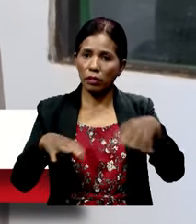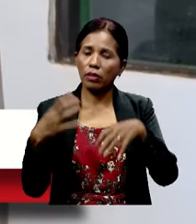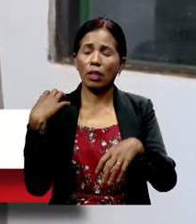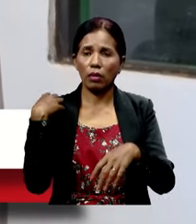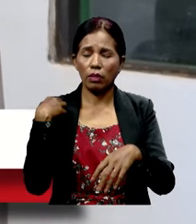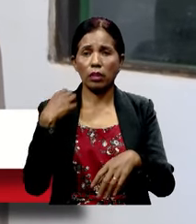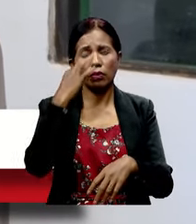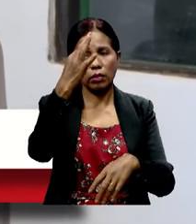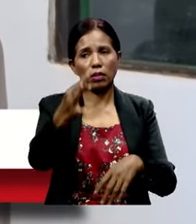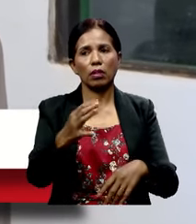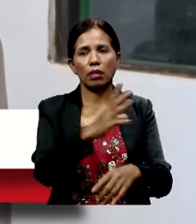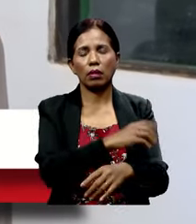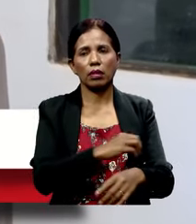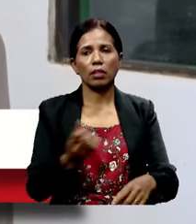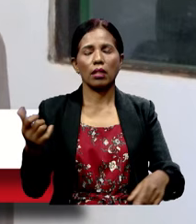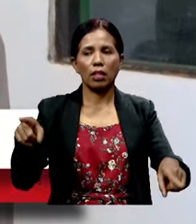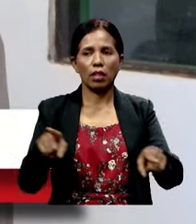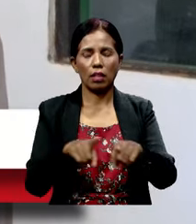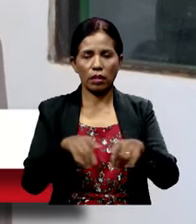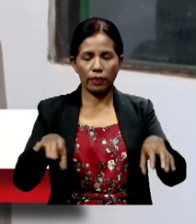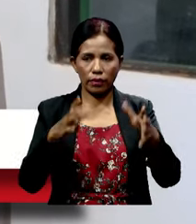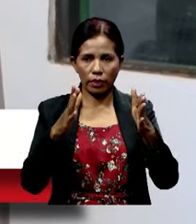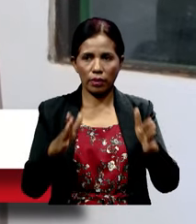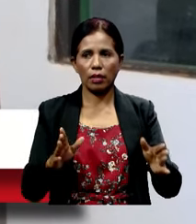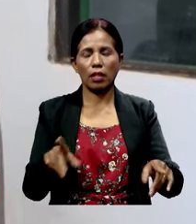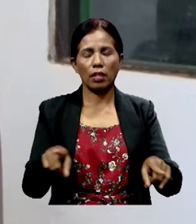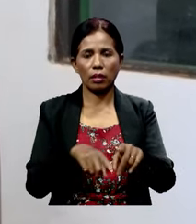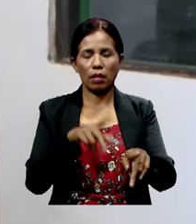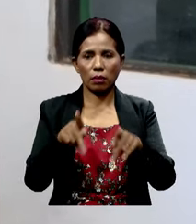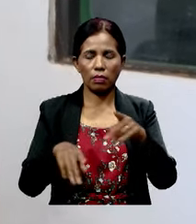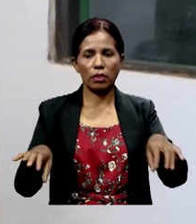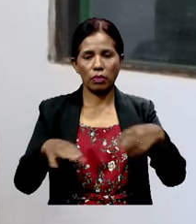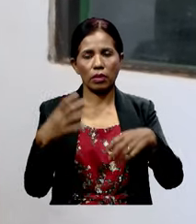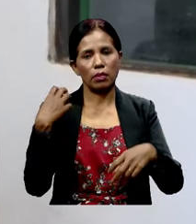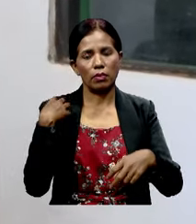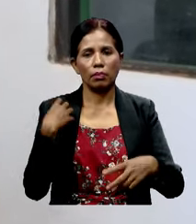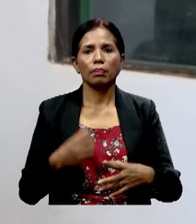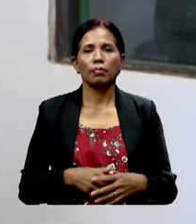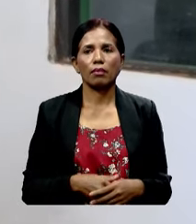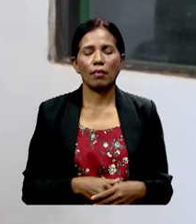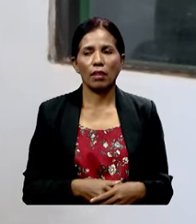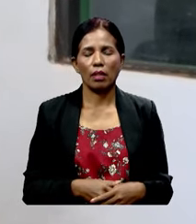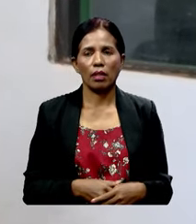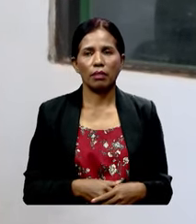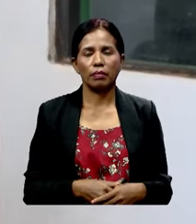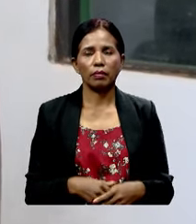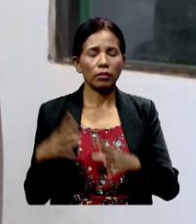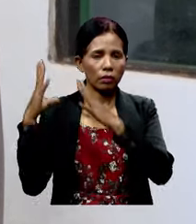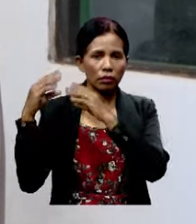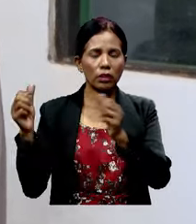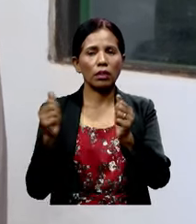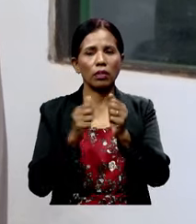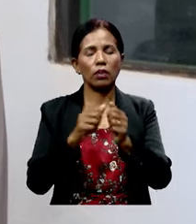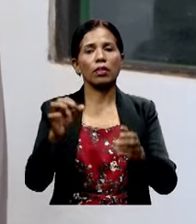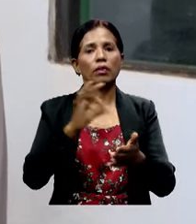a União, para o empenho de ser uma pele, nessa é uma funcionário, e a nessa é um protocolo. E esperança que nem cada qual formação ainda